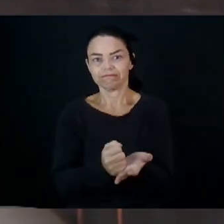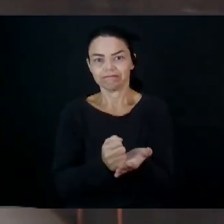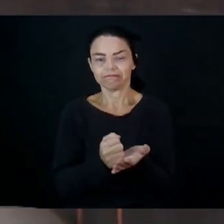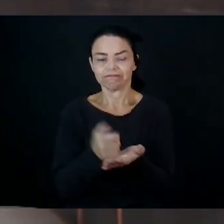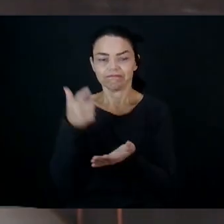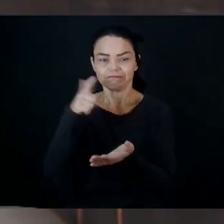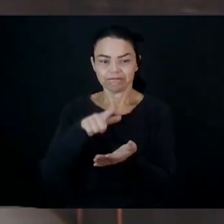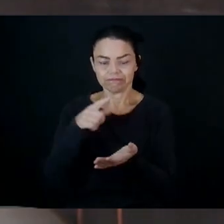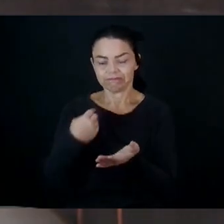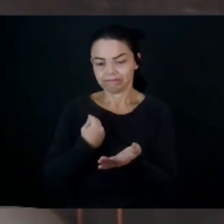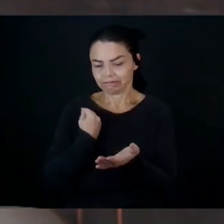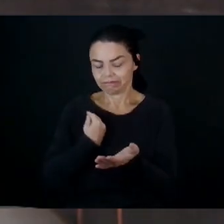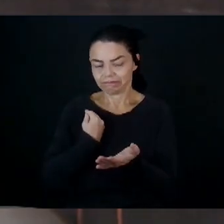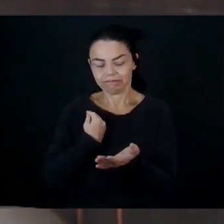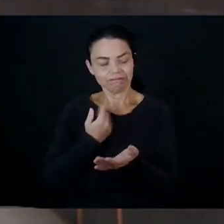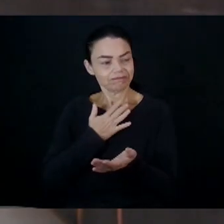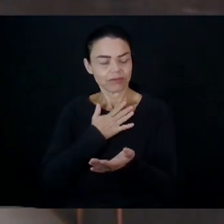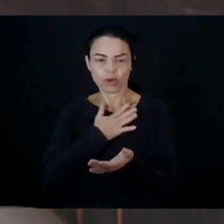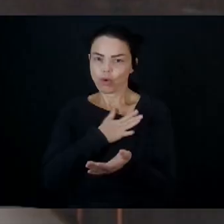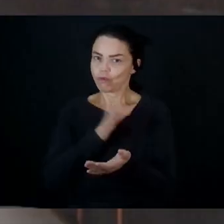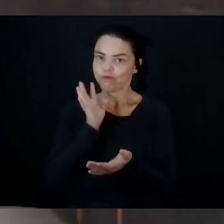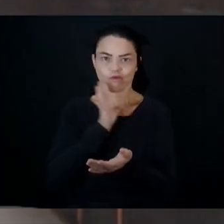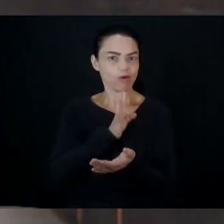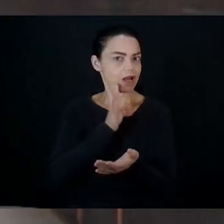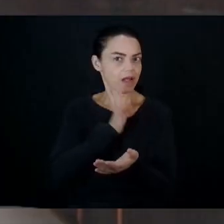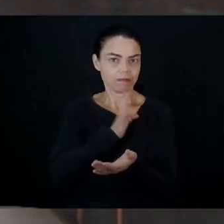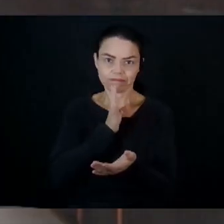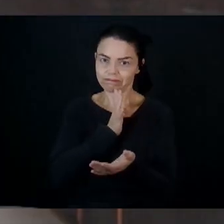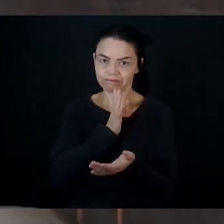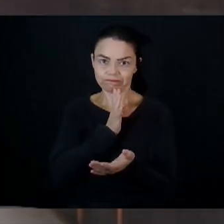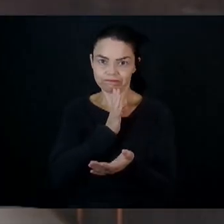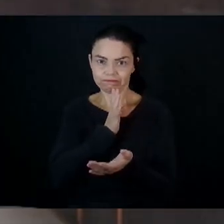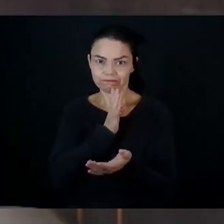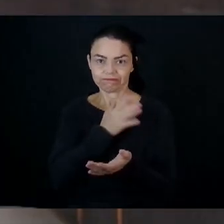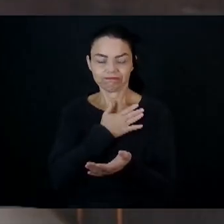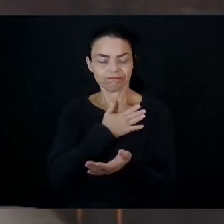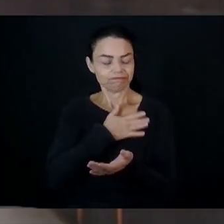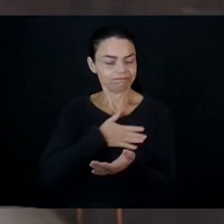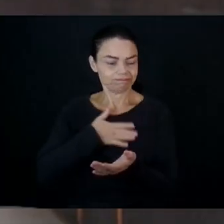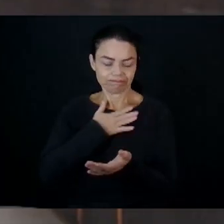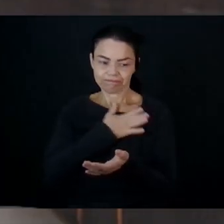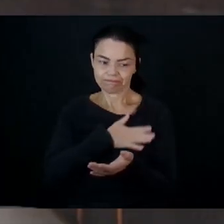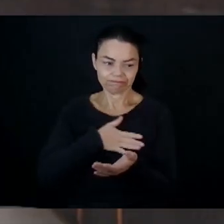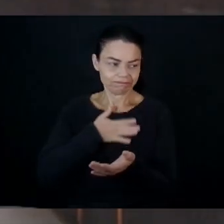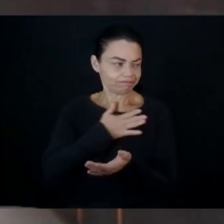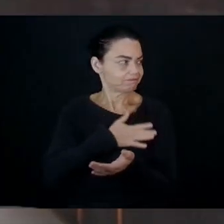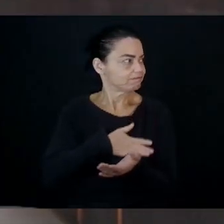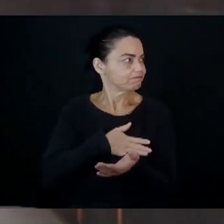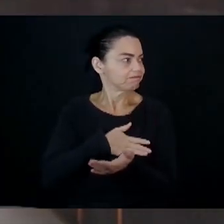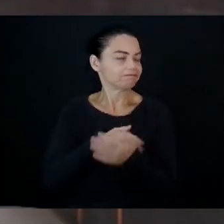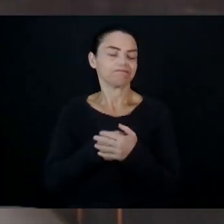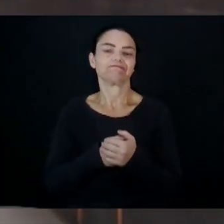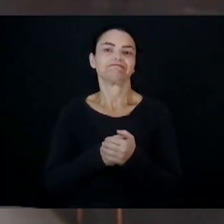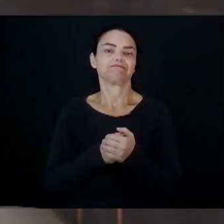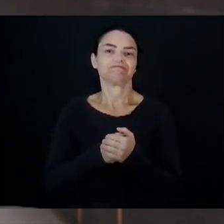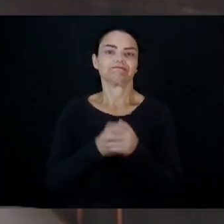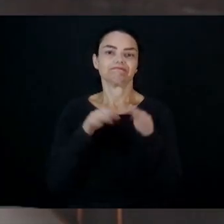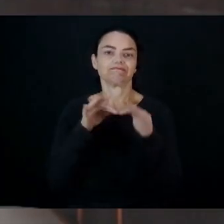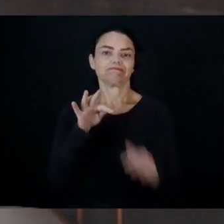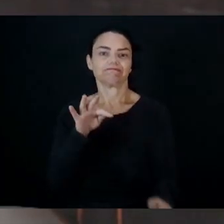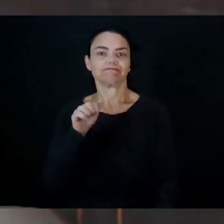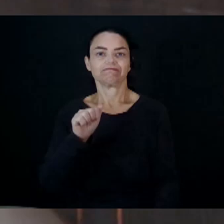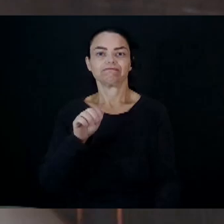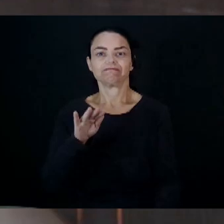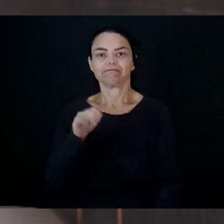coisas desagradáveis, não necessariamente que você gostaria de reviver. E aí, isso que a Fabiana falou é muito